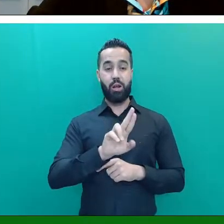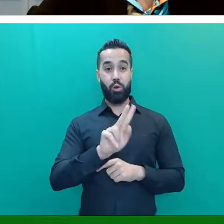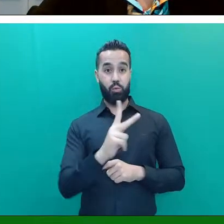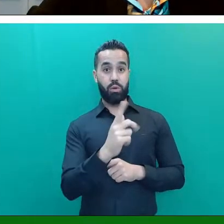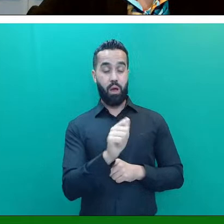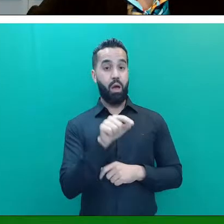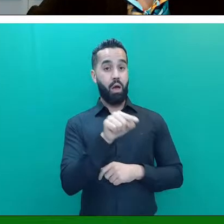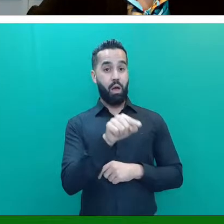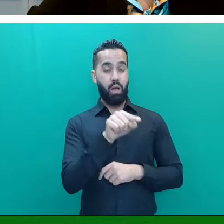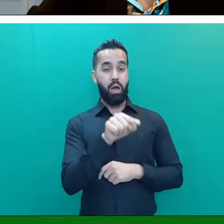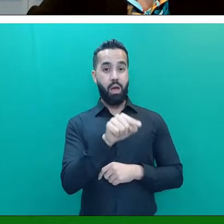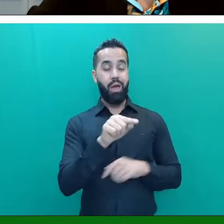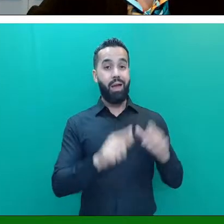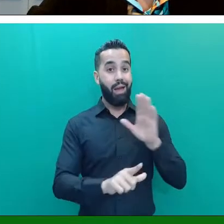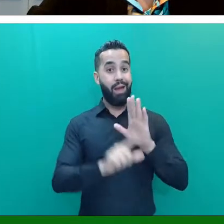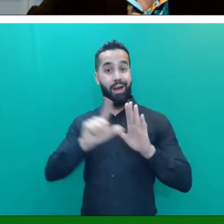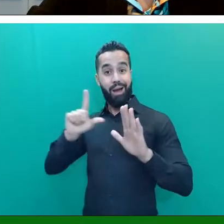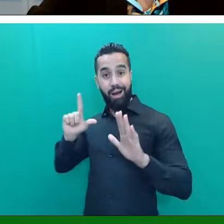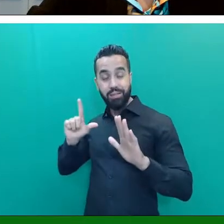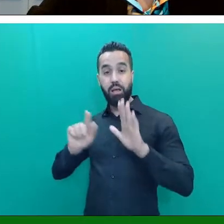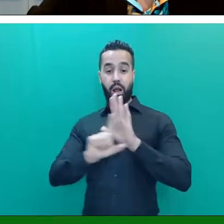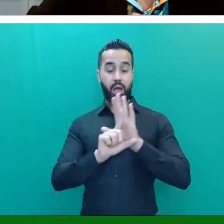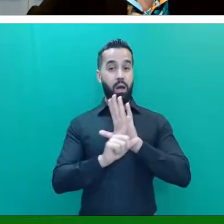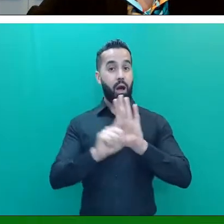é anterior à brasileira.